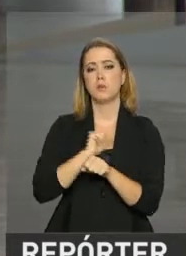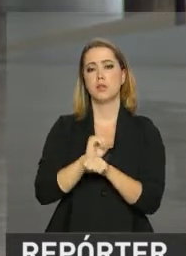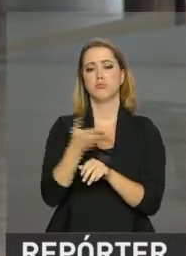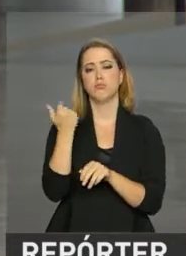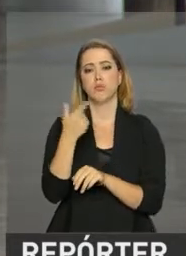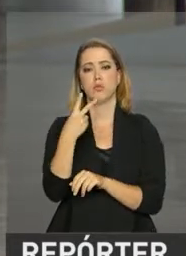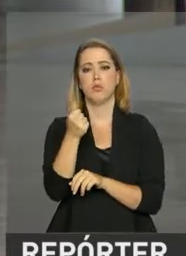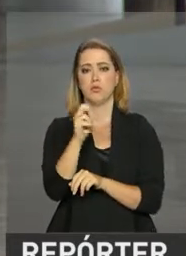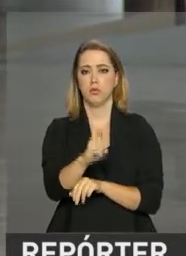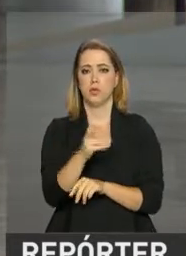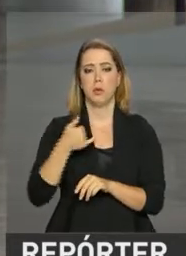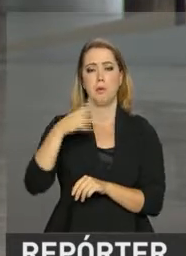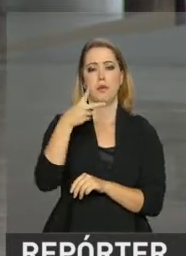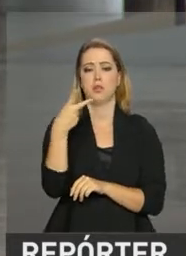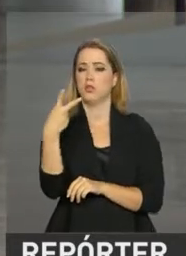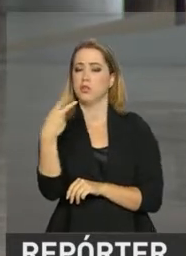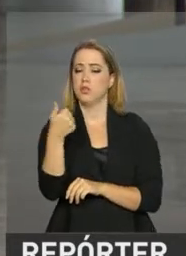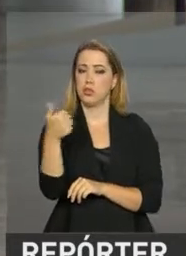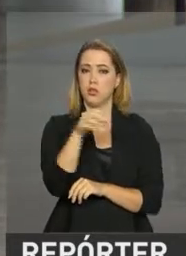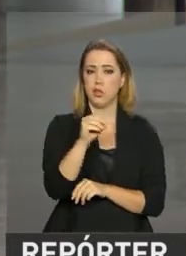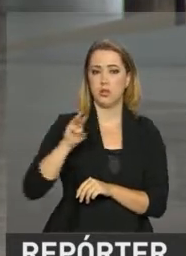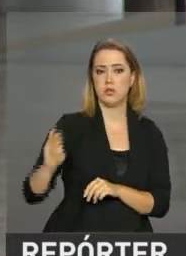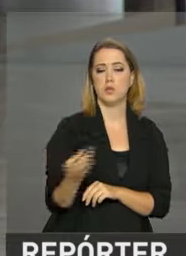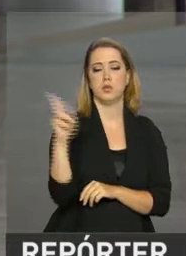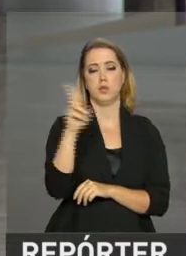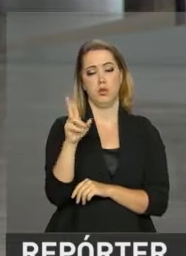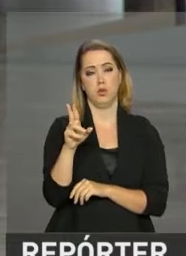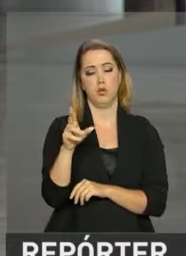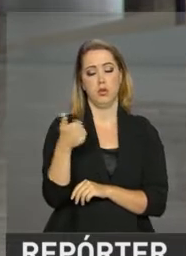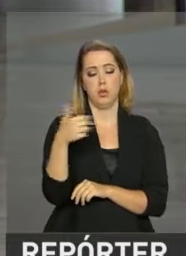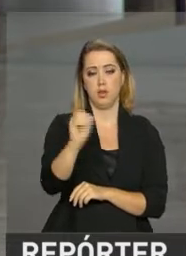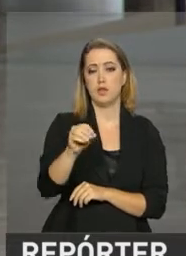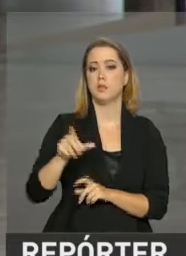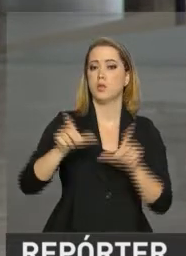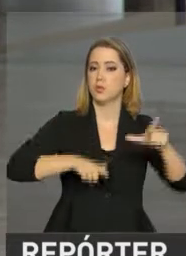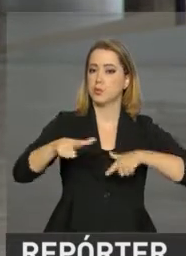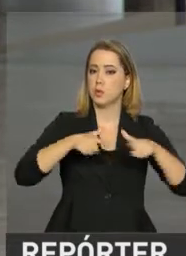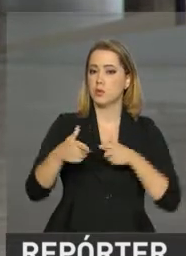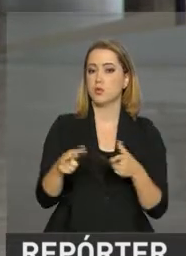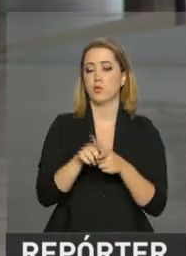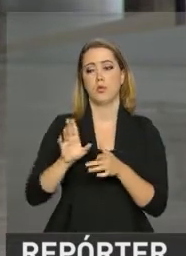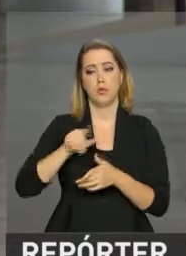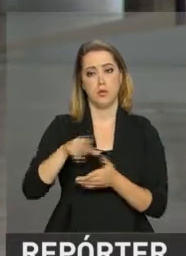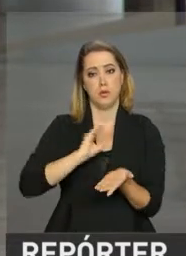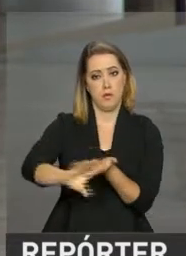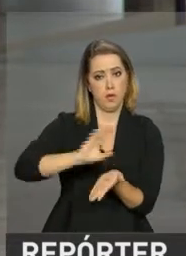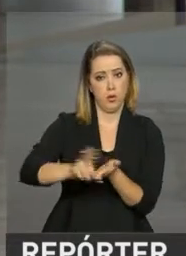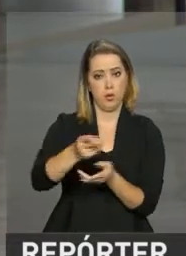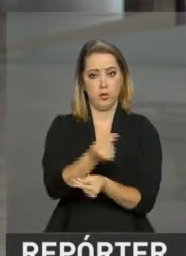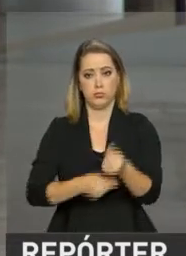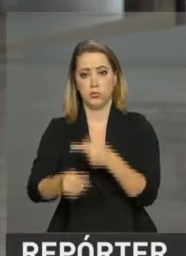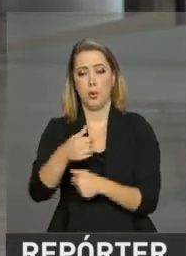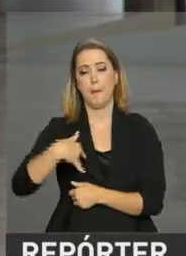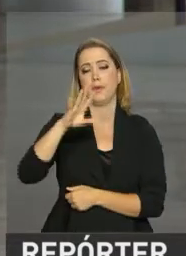beneficiar mais de 10 milhões de trabalhadores para o presidente ela vai movimentar a economia do país mais de 30 bilhões